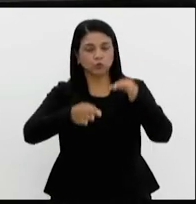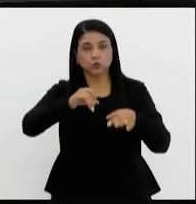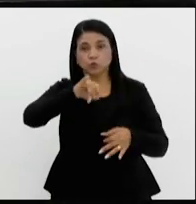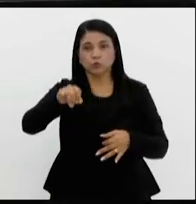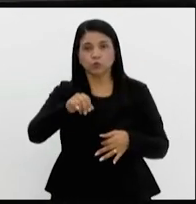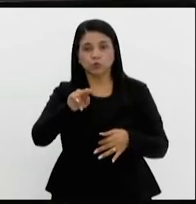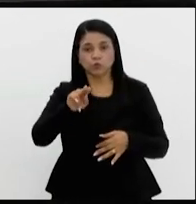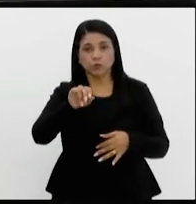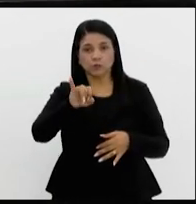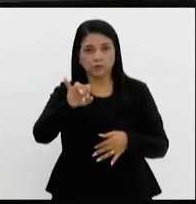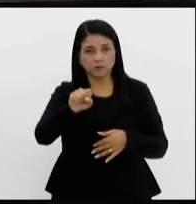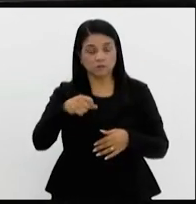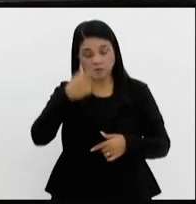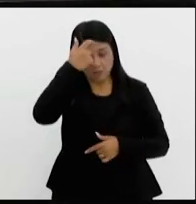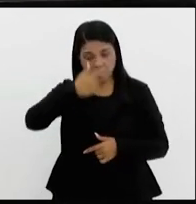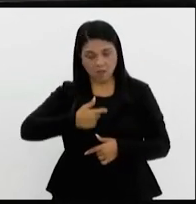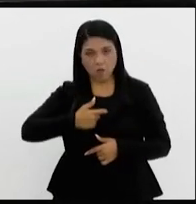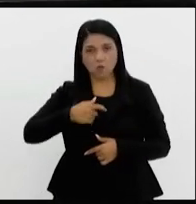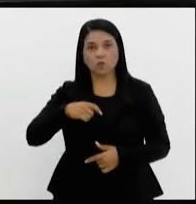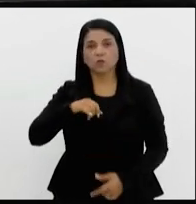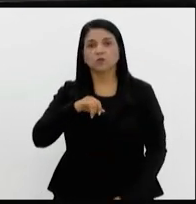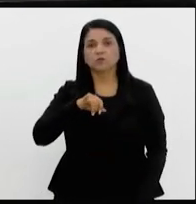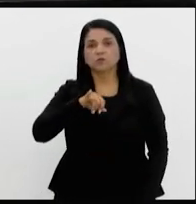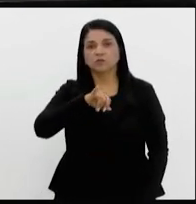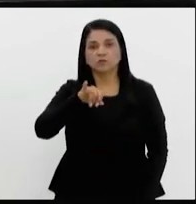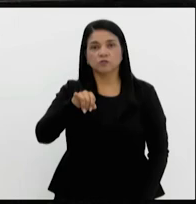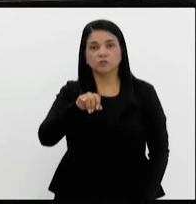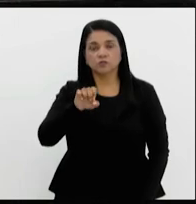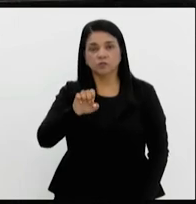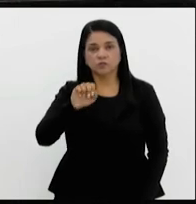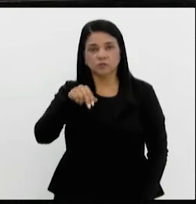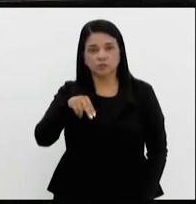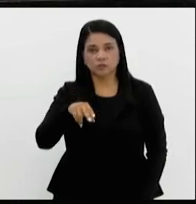Boudot, paraninfo da turma de todos.